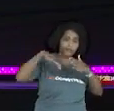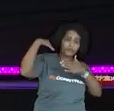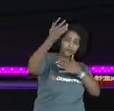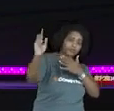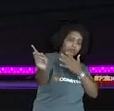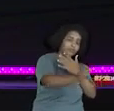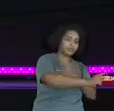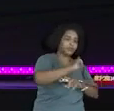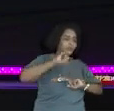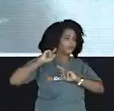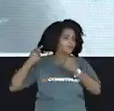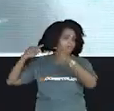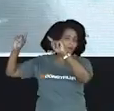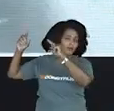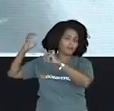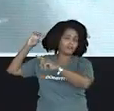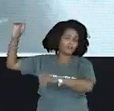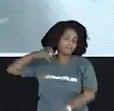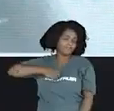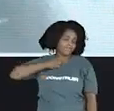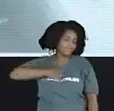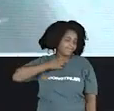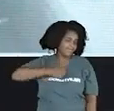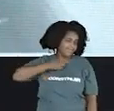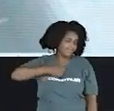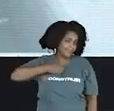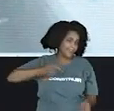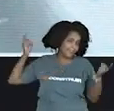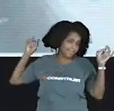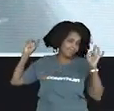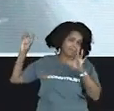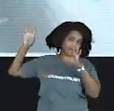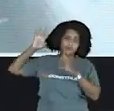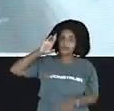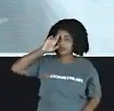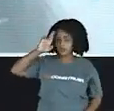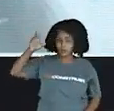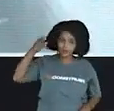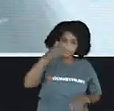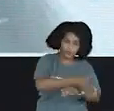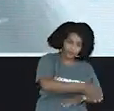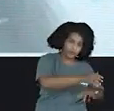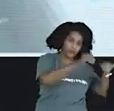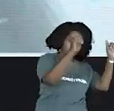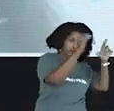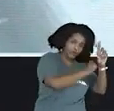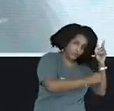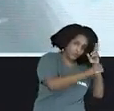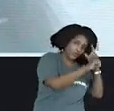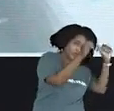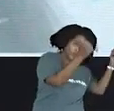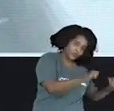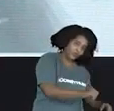provocando a ira do Senhor abandonaram o senhor e prestaram culto à Baal e